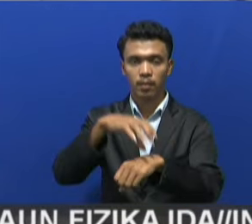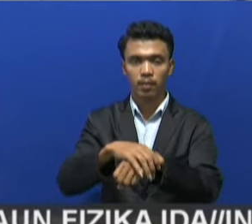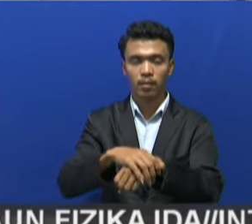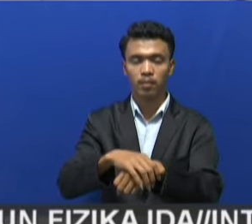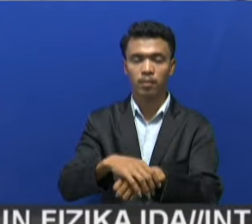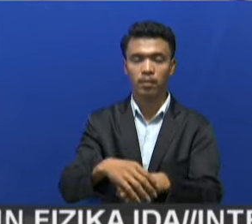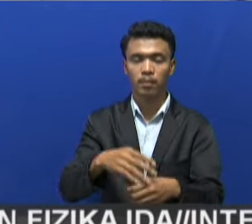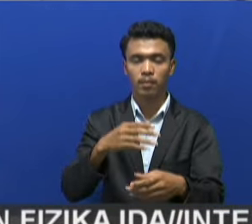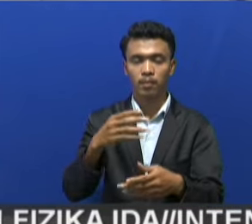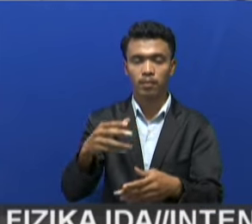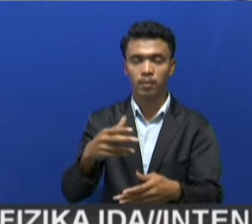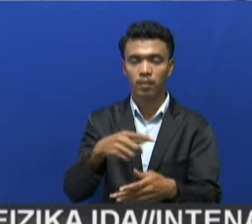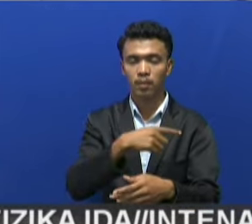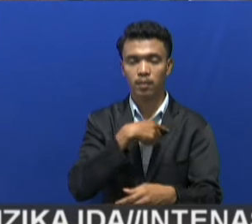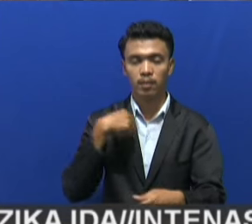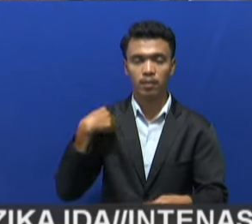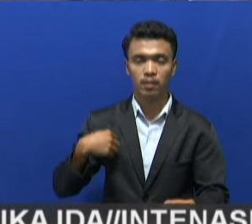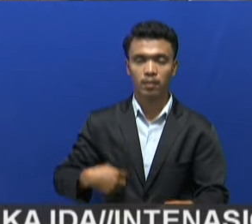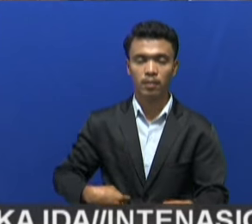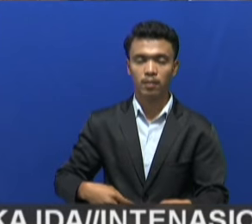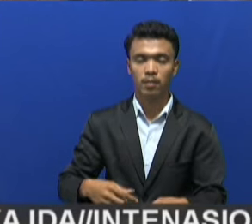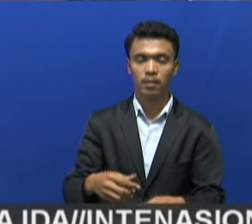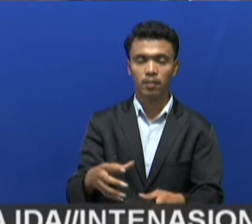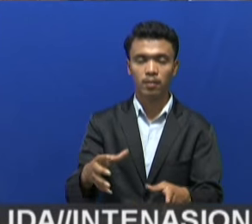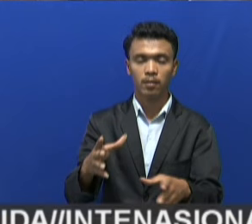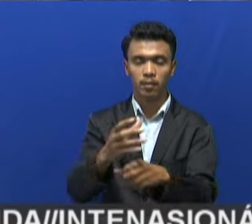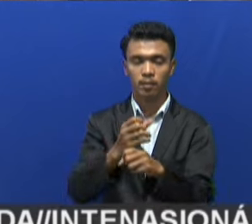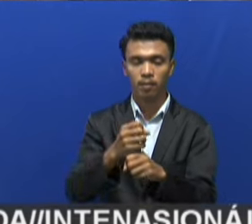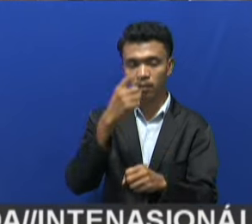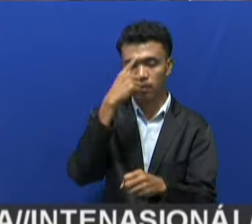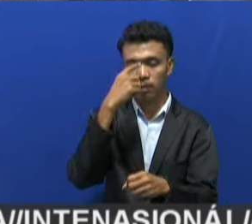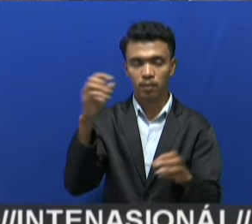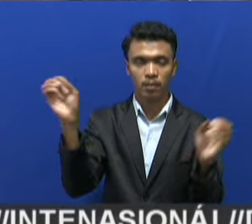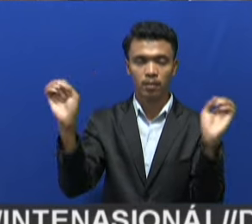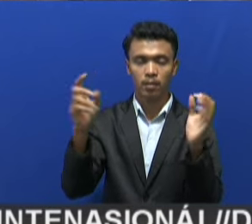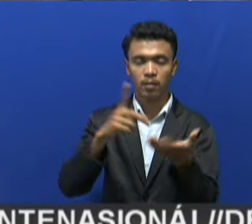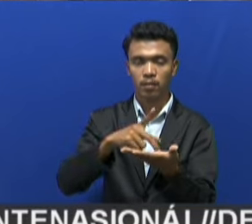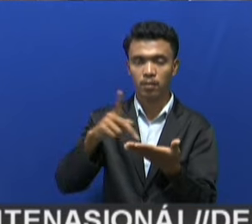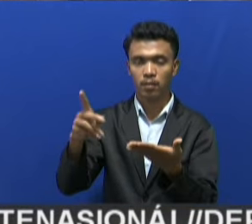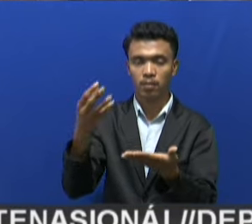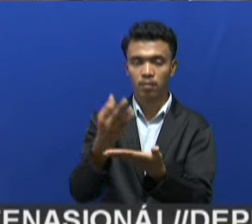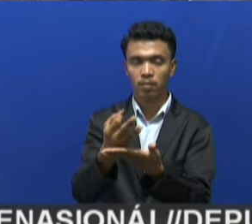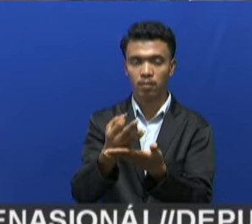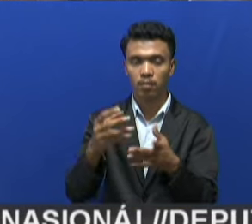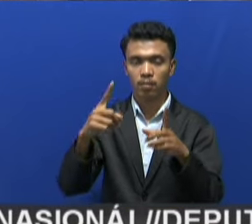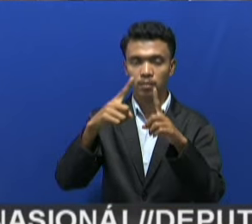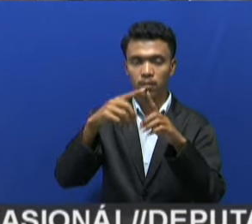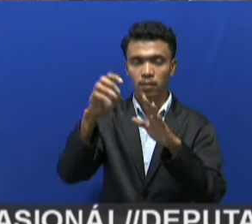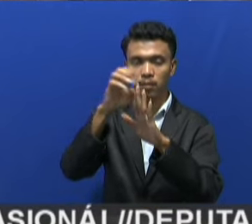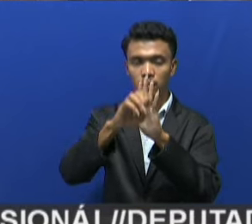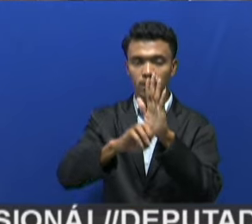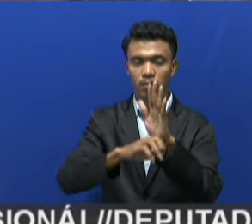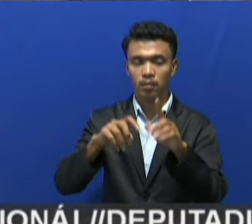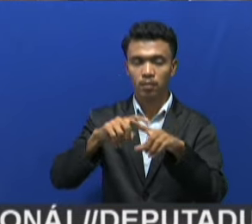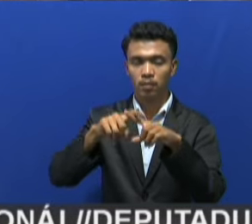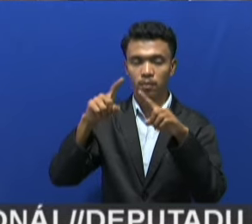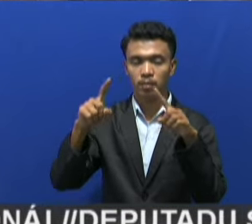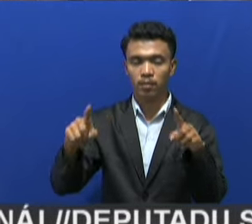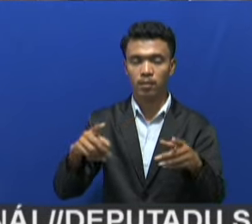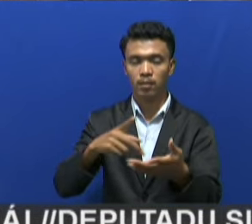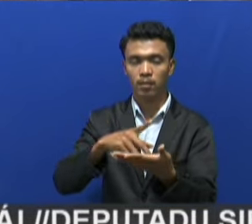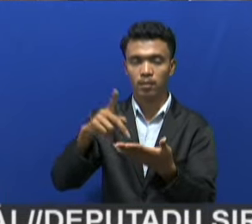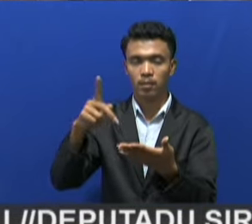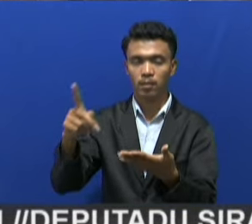bebidas nebulosa chinesa Hat importa, tambala selo taça ba estado. A foi prende, parte Alfândega aplica